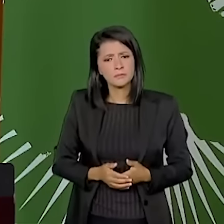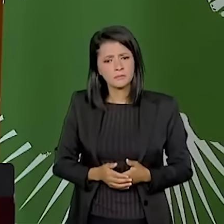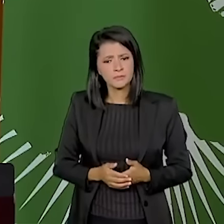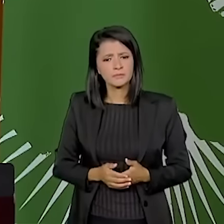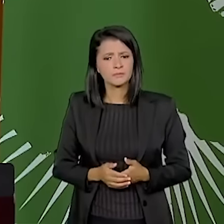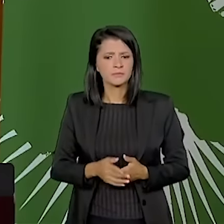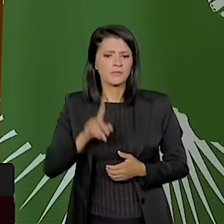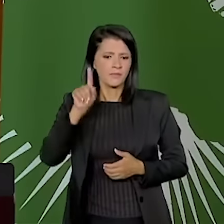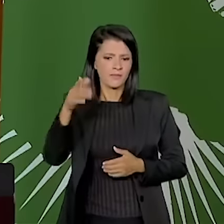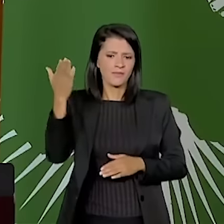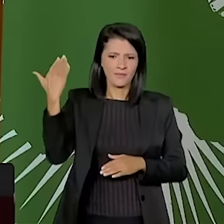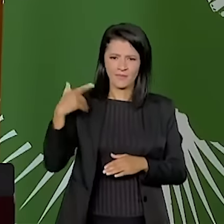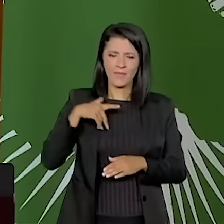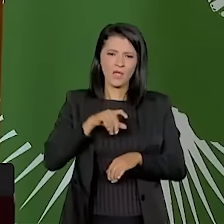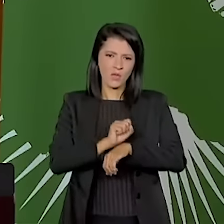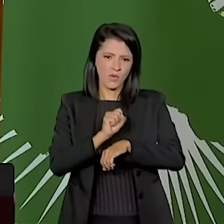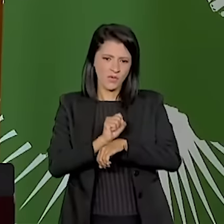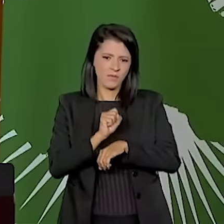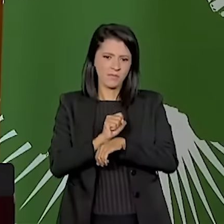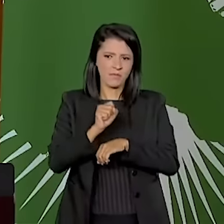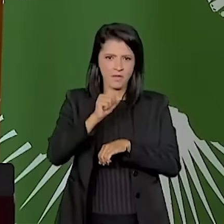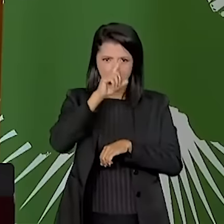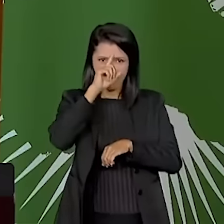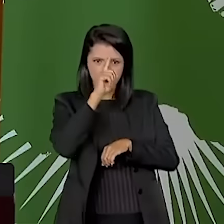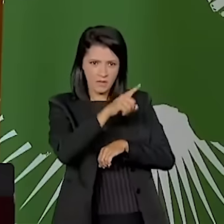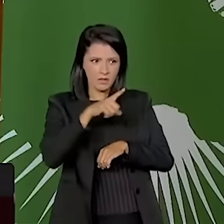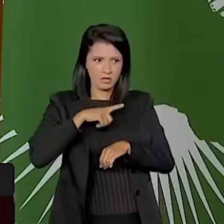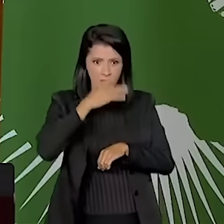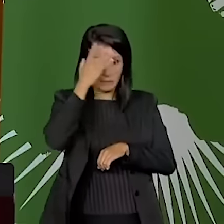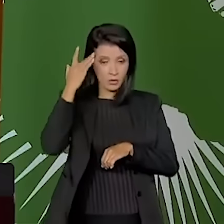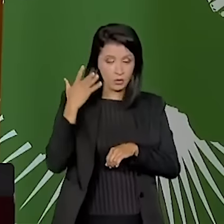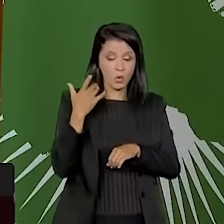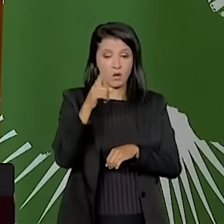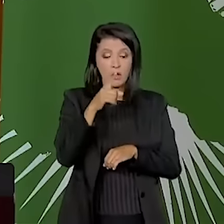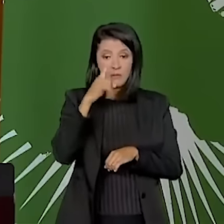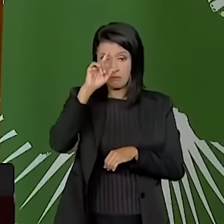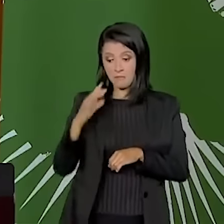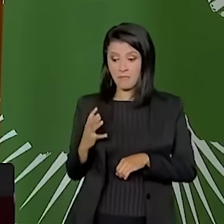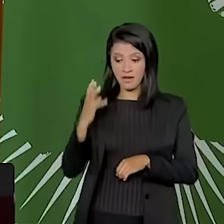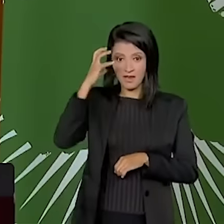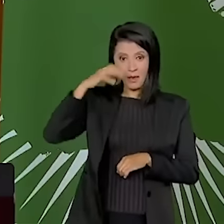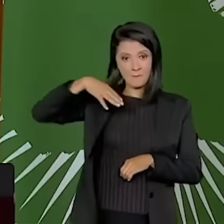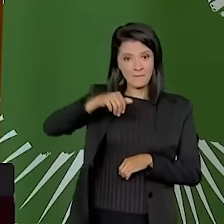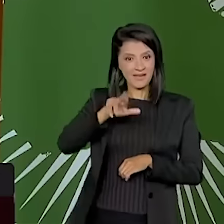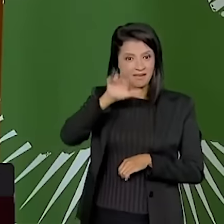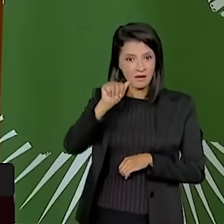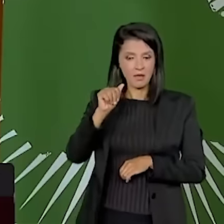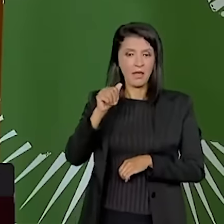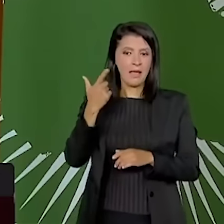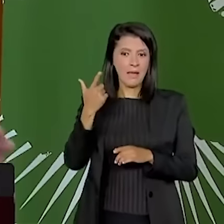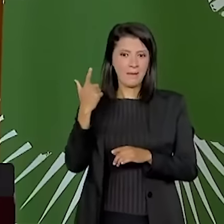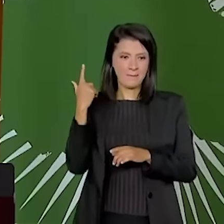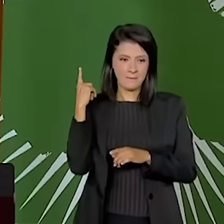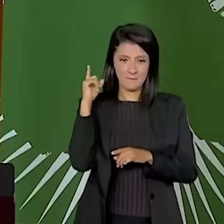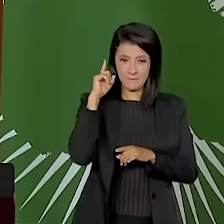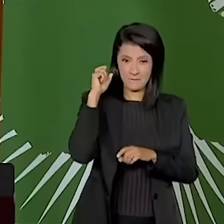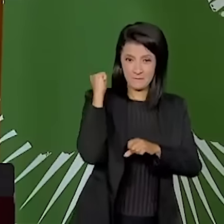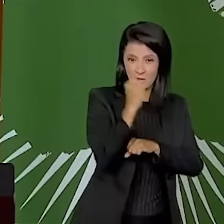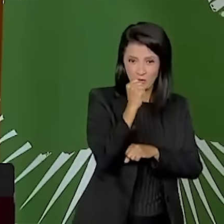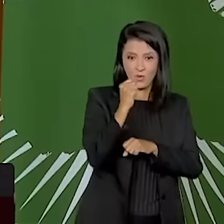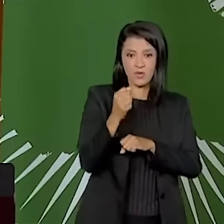Mas sabe quantos anos eu estou esperando o mandante do crime da Marielle? Seis. E não estou com pressa de dizer quem foi que mandou. Eu quero